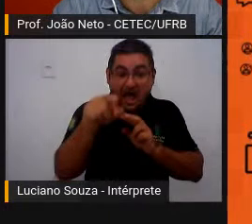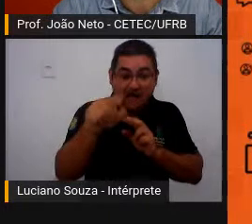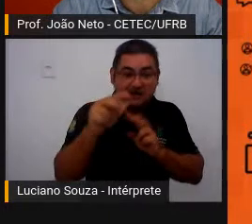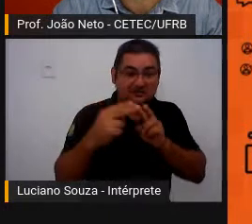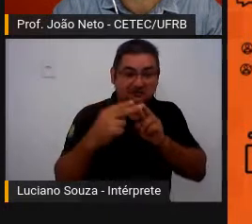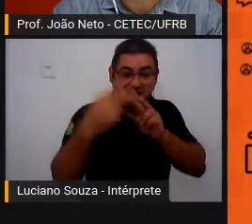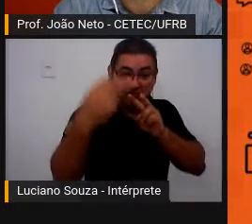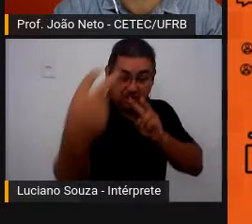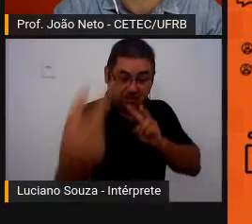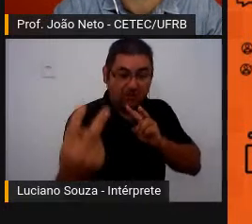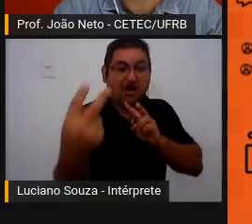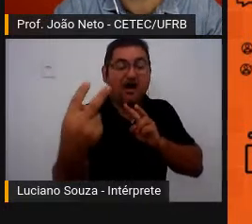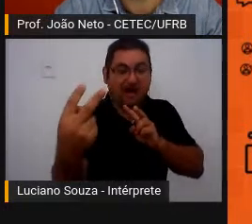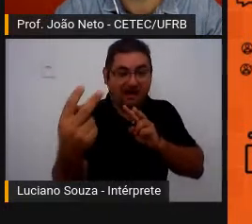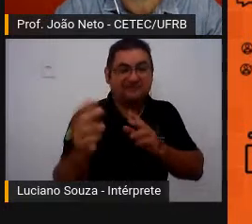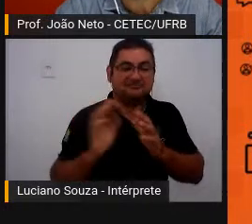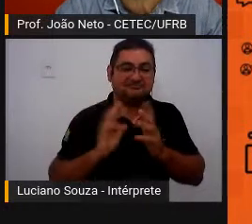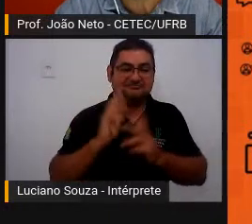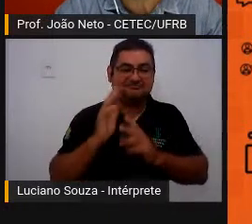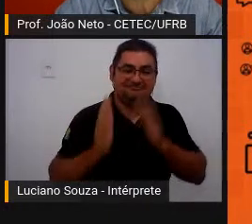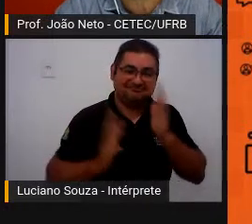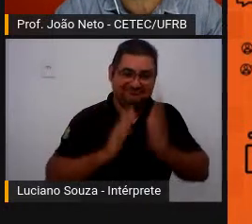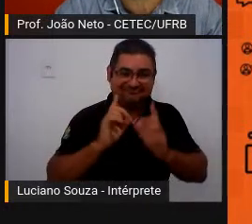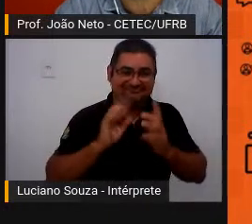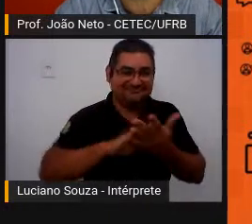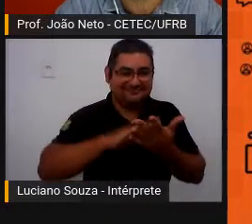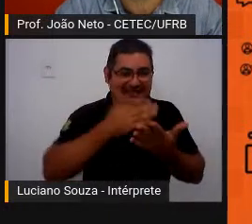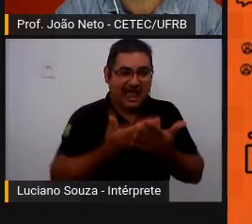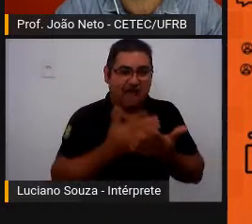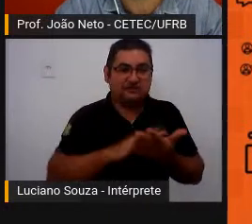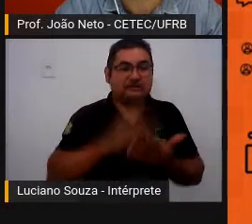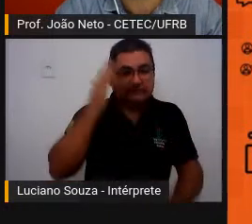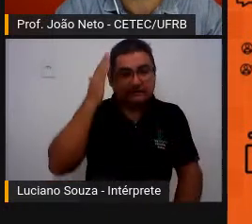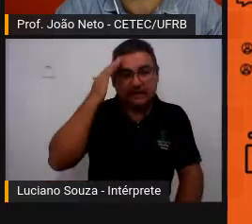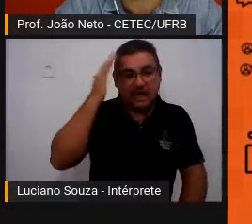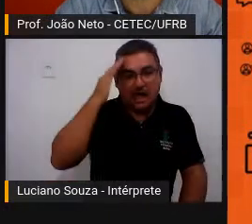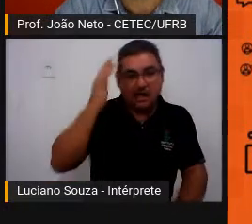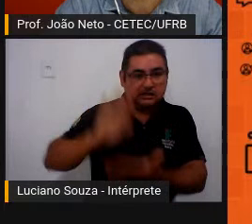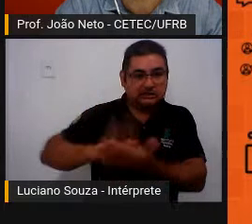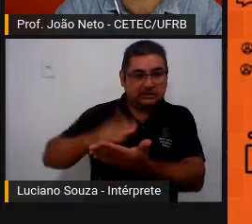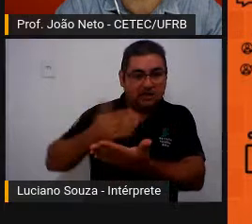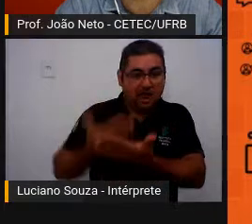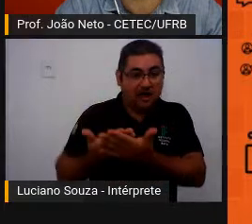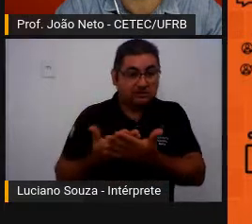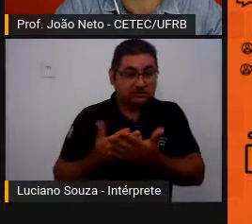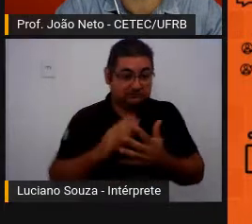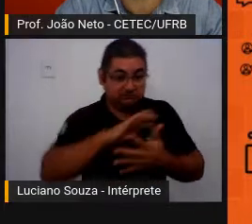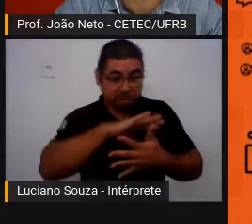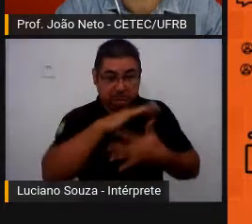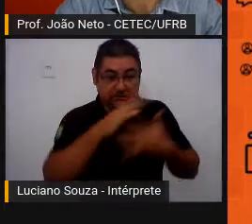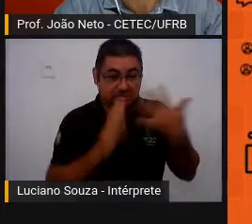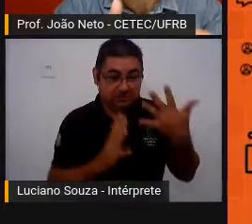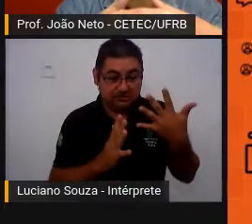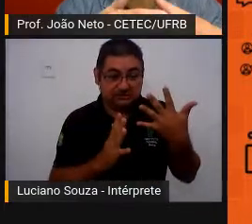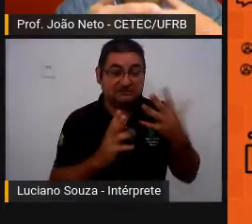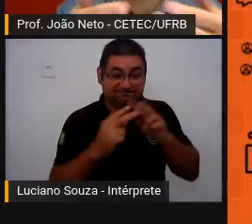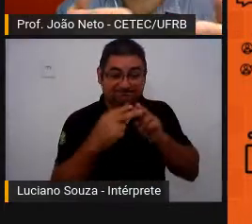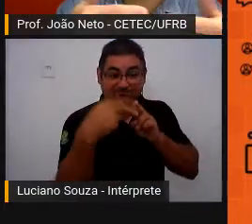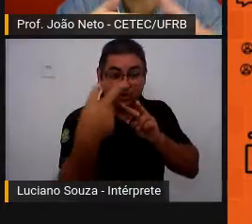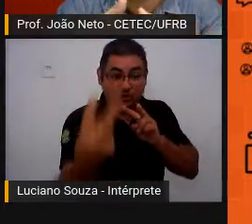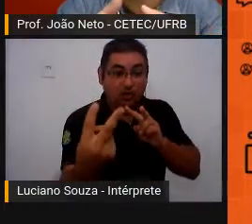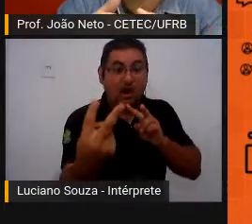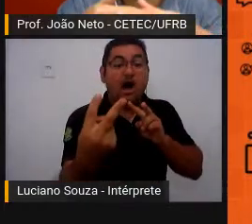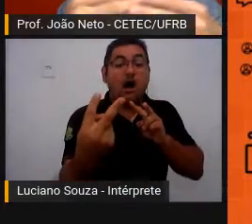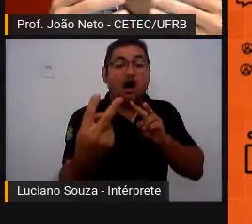a e embora a gente saiba que os intérpretes de Libras a virtuais a